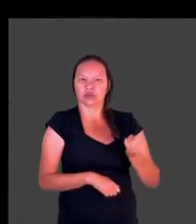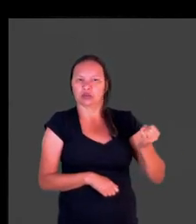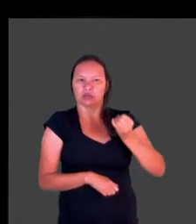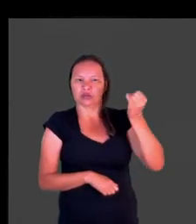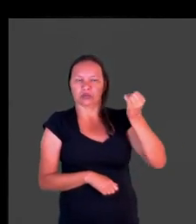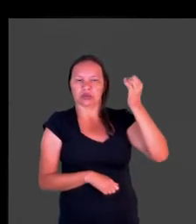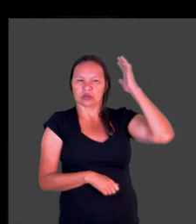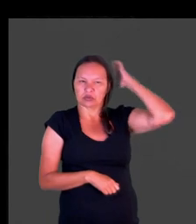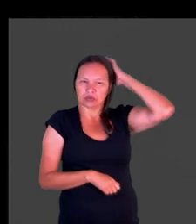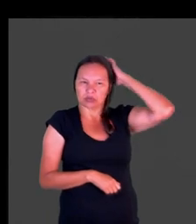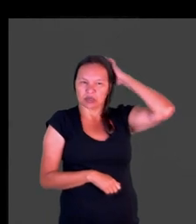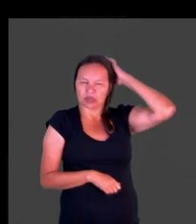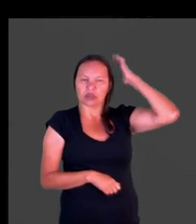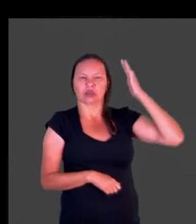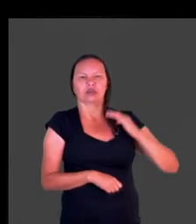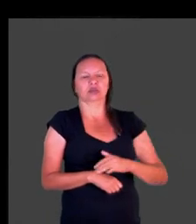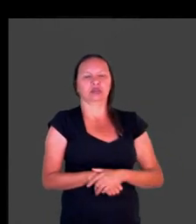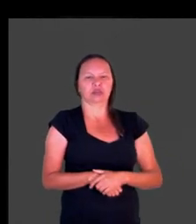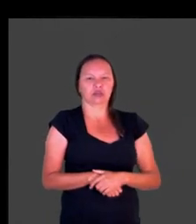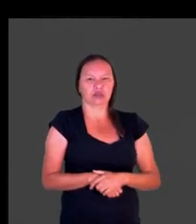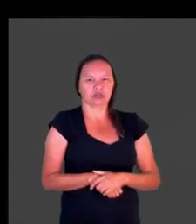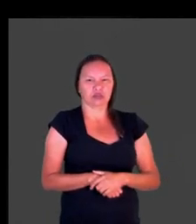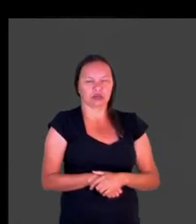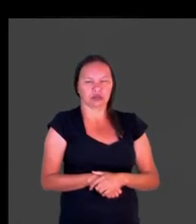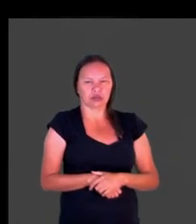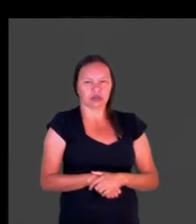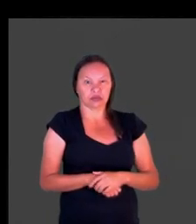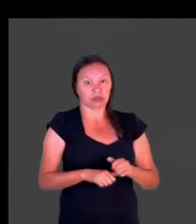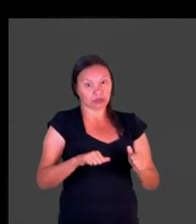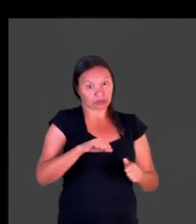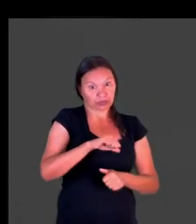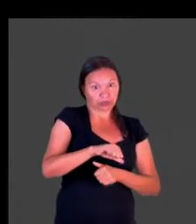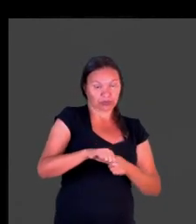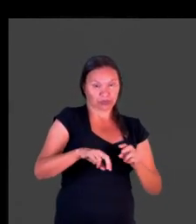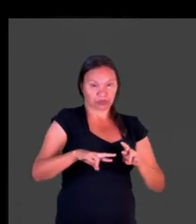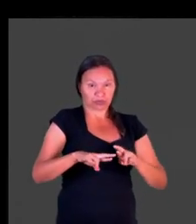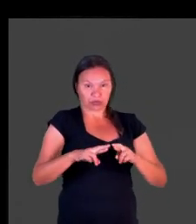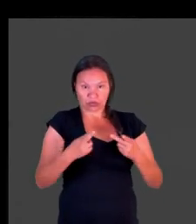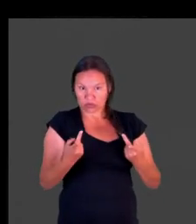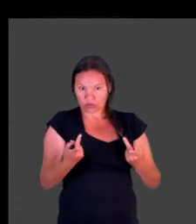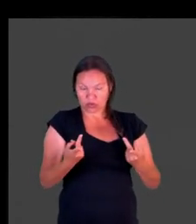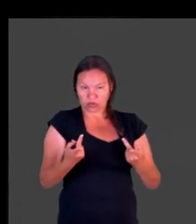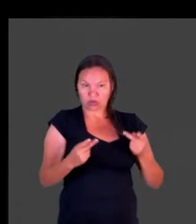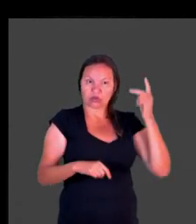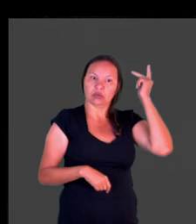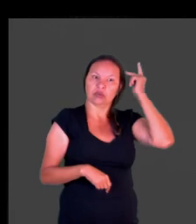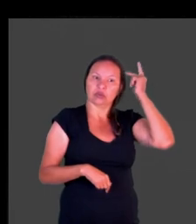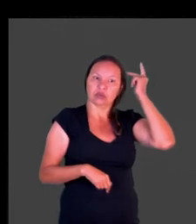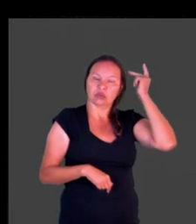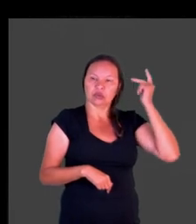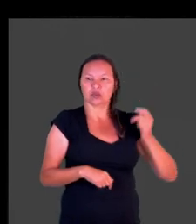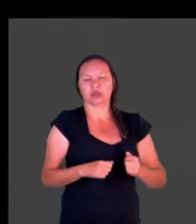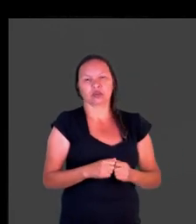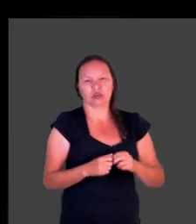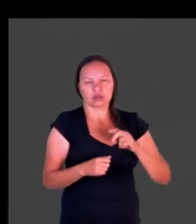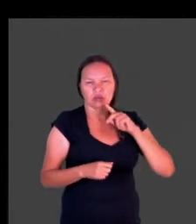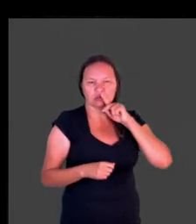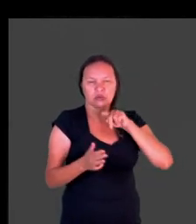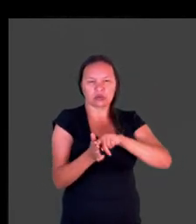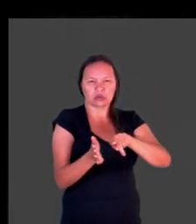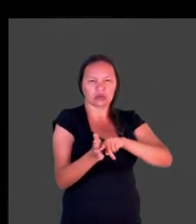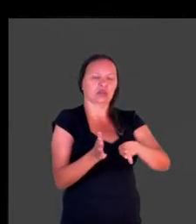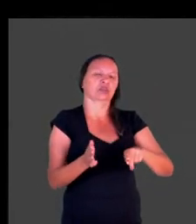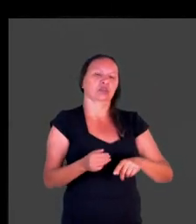Paraná eh porque para comparar o estado de São Paulo numa resposta de Julho ele tem só 24